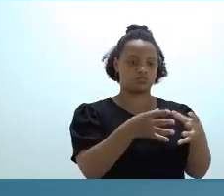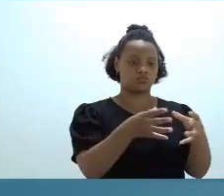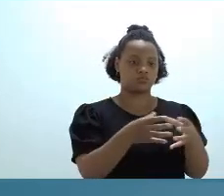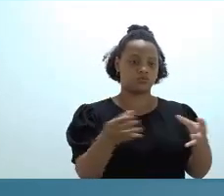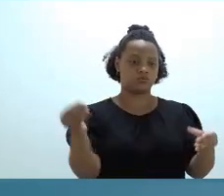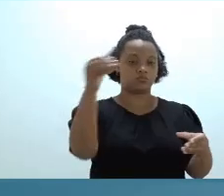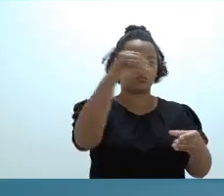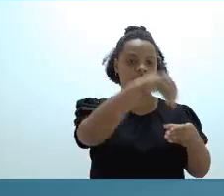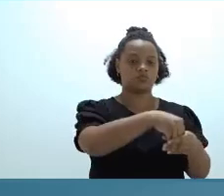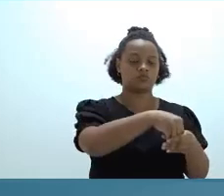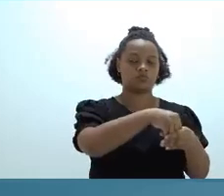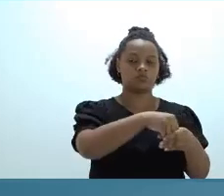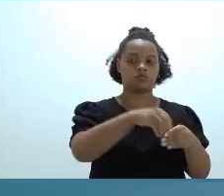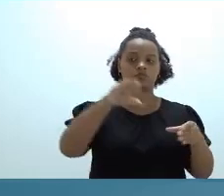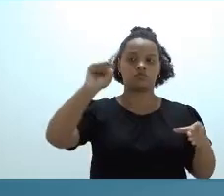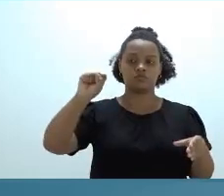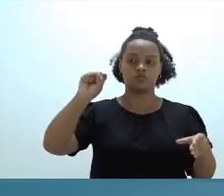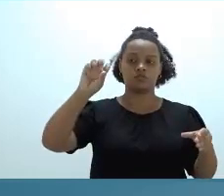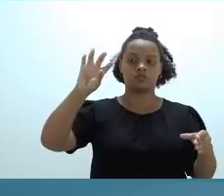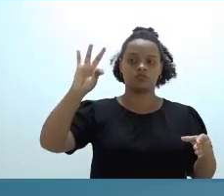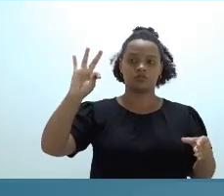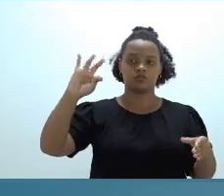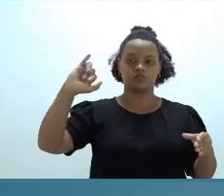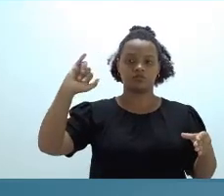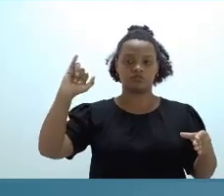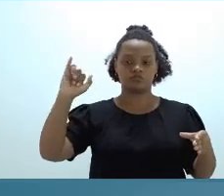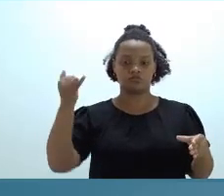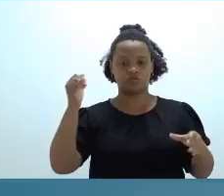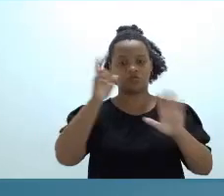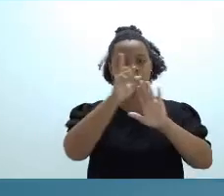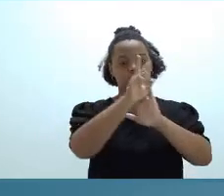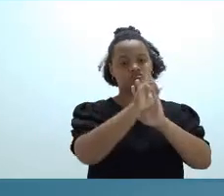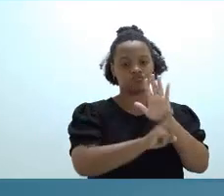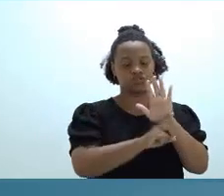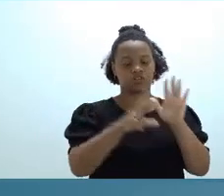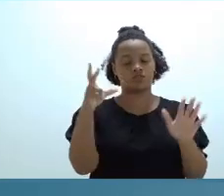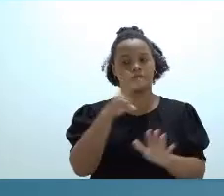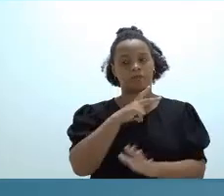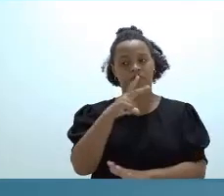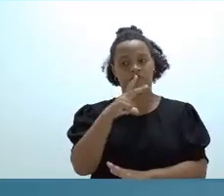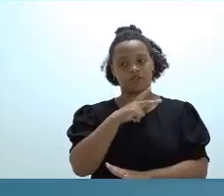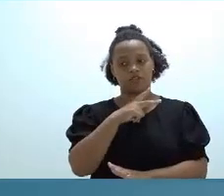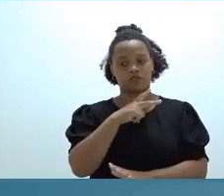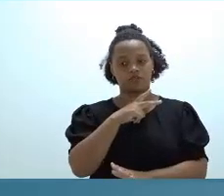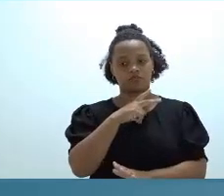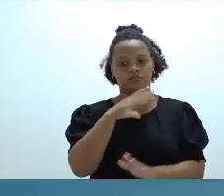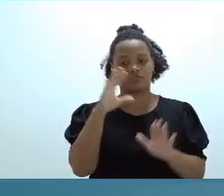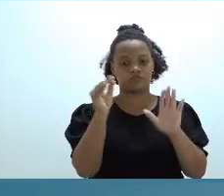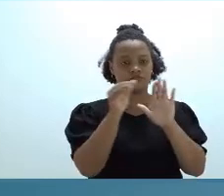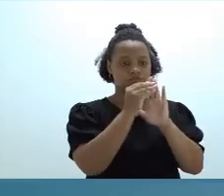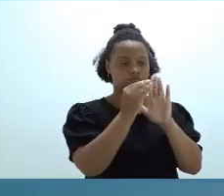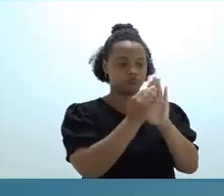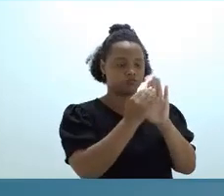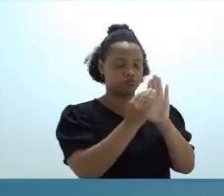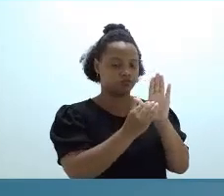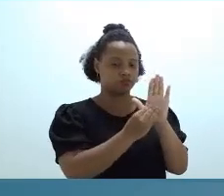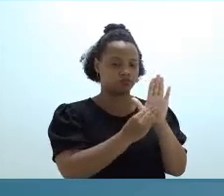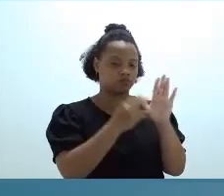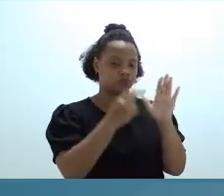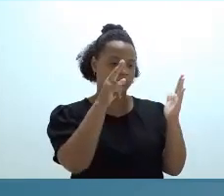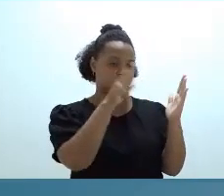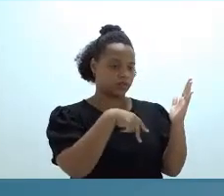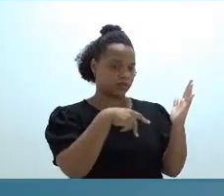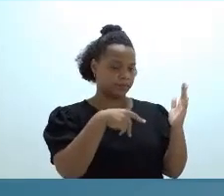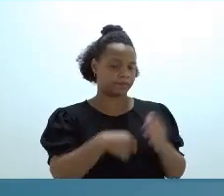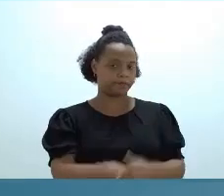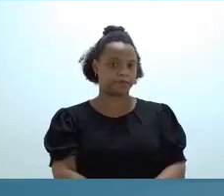direito privado. No ponto da emenda, consta o seguinte, é a permissão para ler.